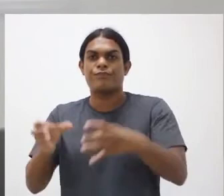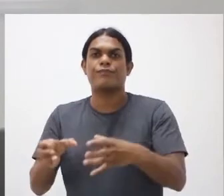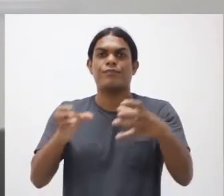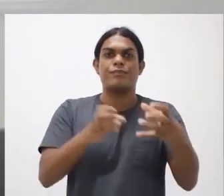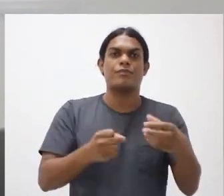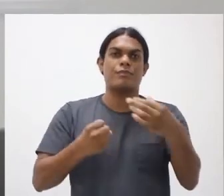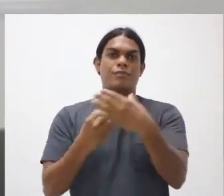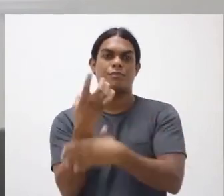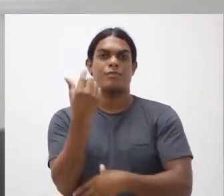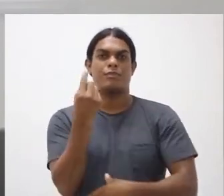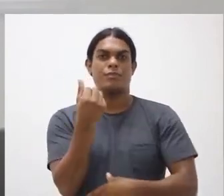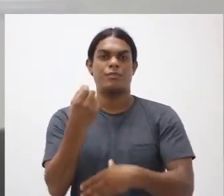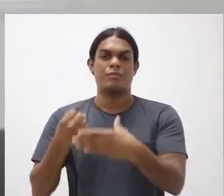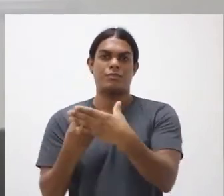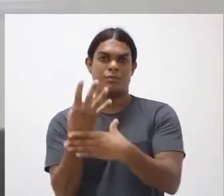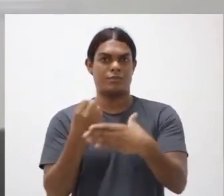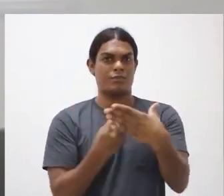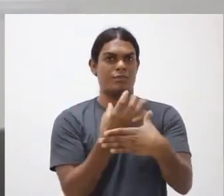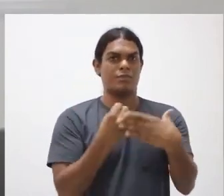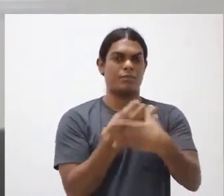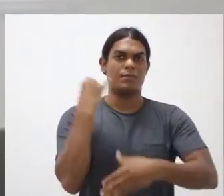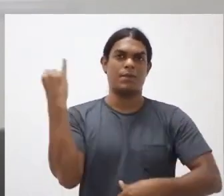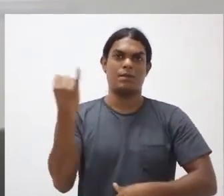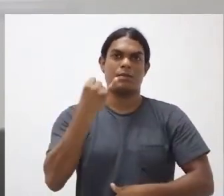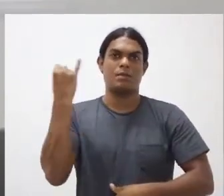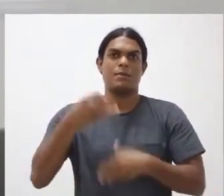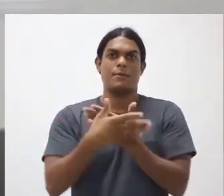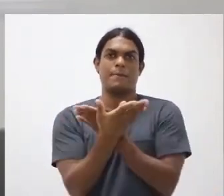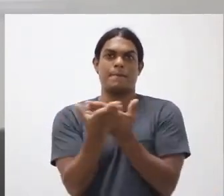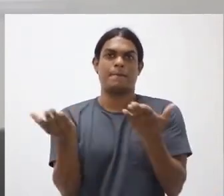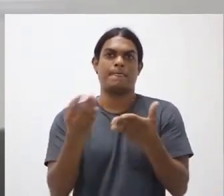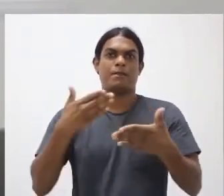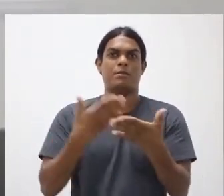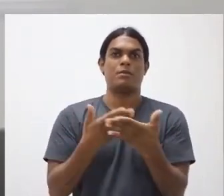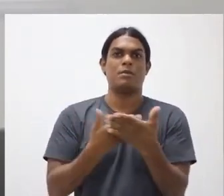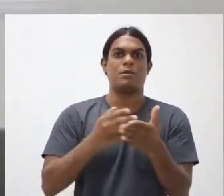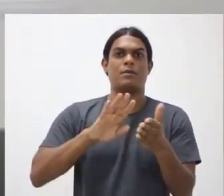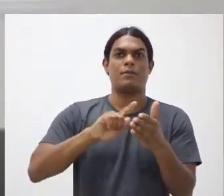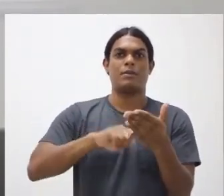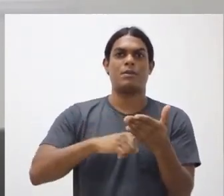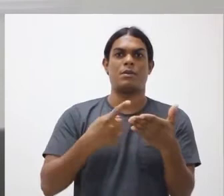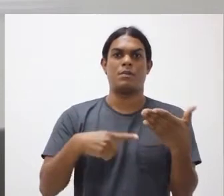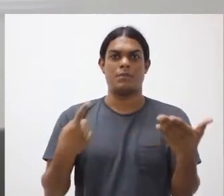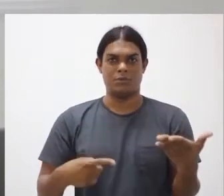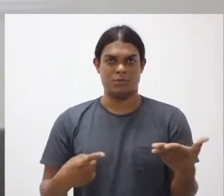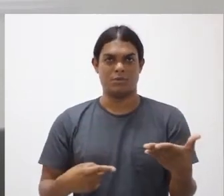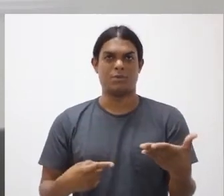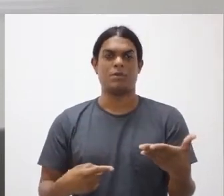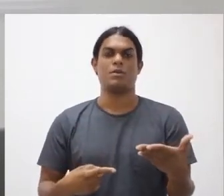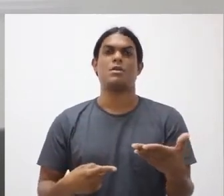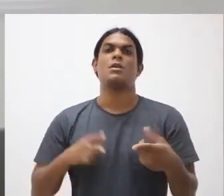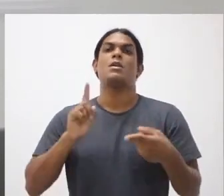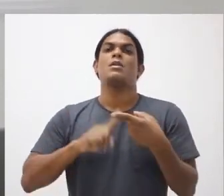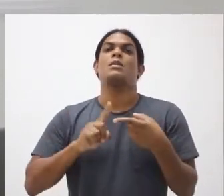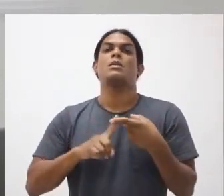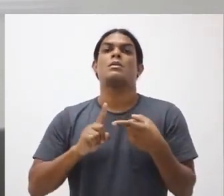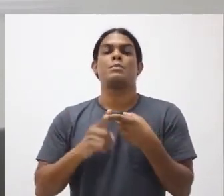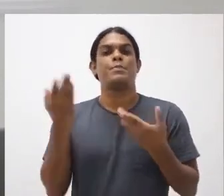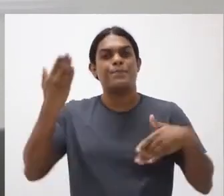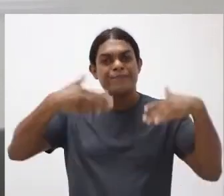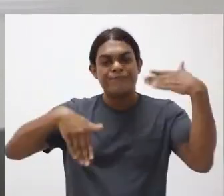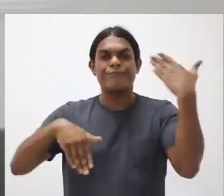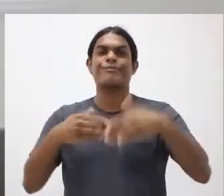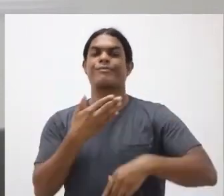produção. É importante que vocês, além de estudarem o caderno de estudos, o caderno das competências,